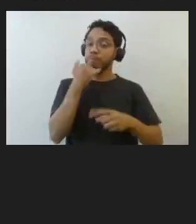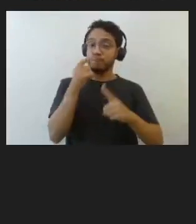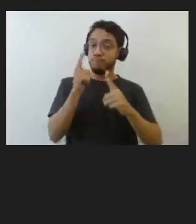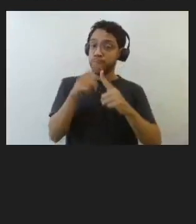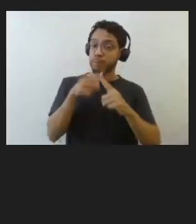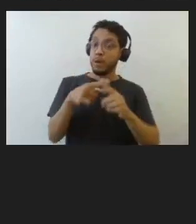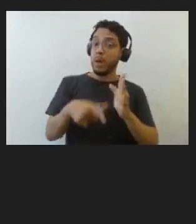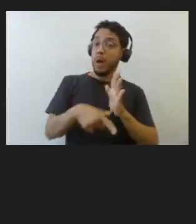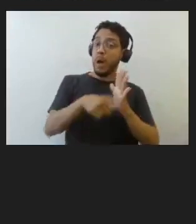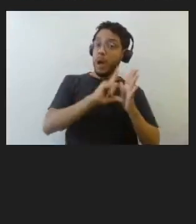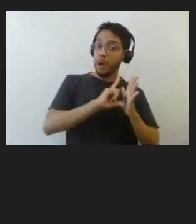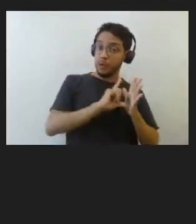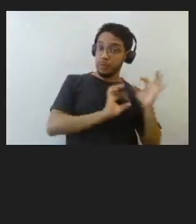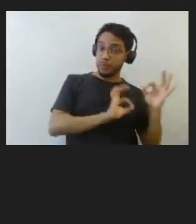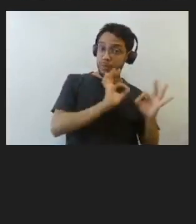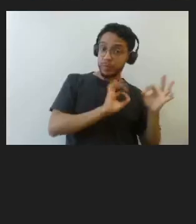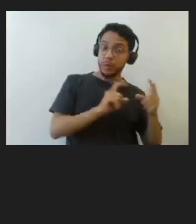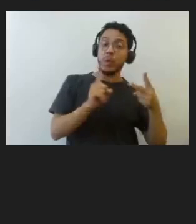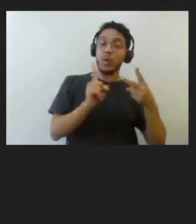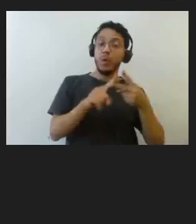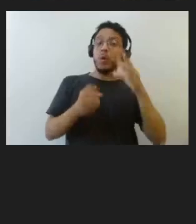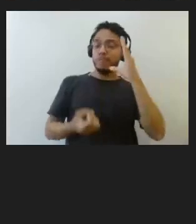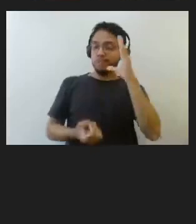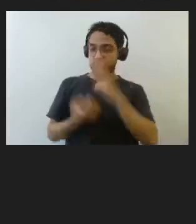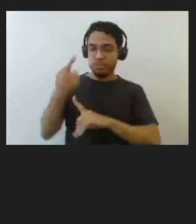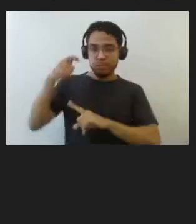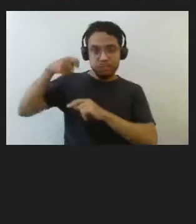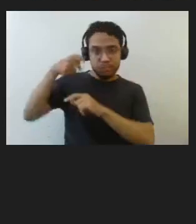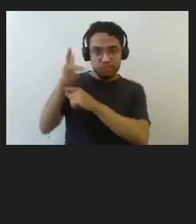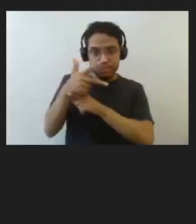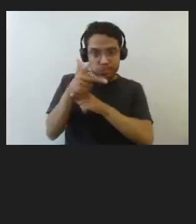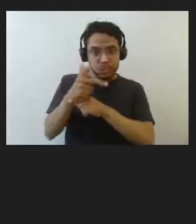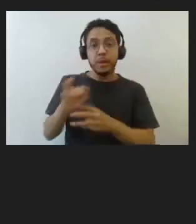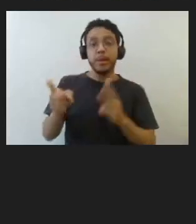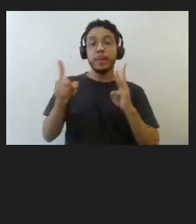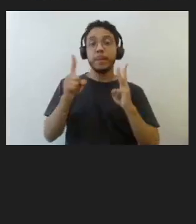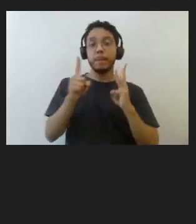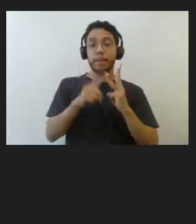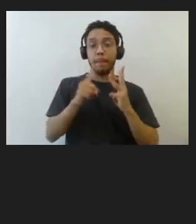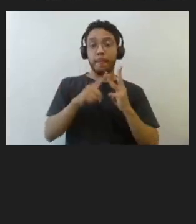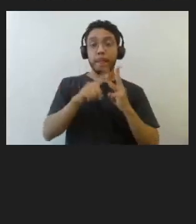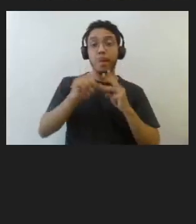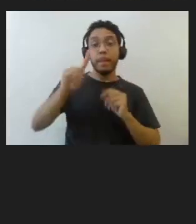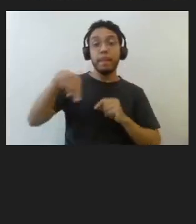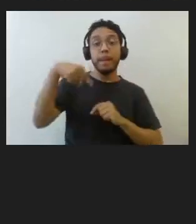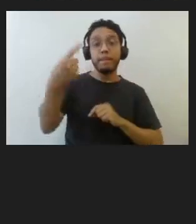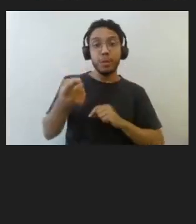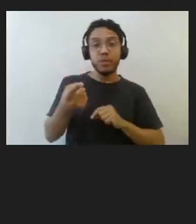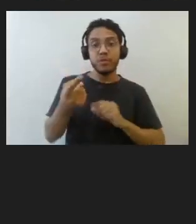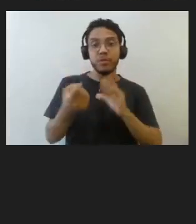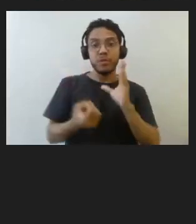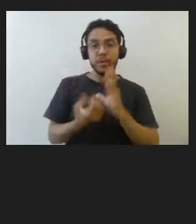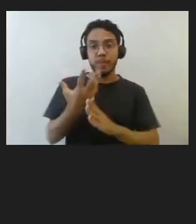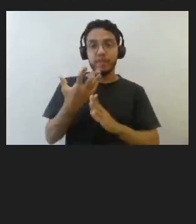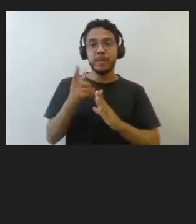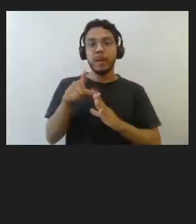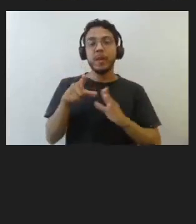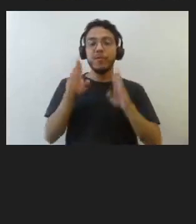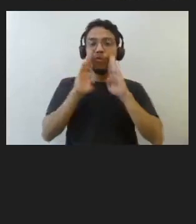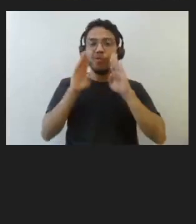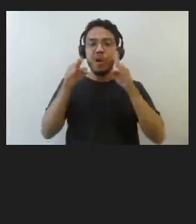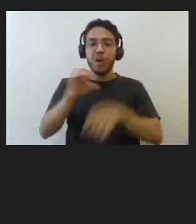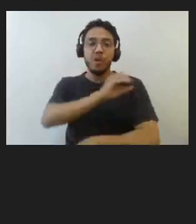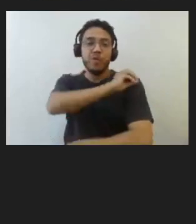produção e a de pós-produção. Hoje, o uso do Clipchamp, ele trabalha com a pós-produção. A gente vai focar na oficina por meio